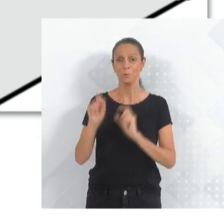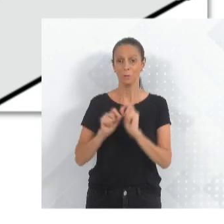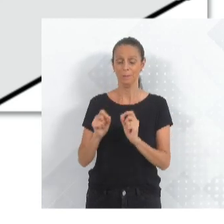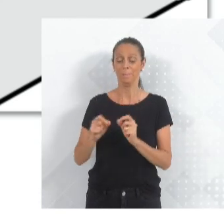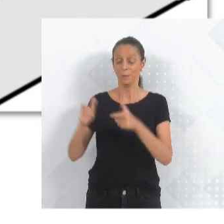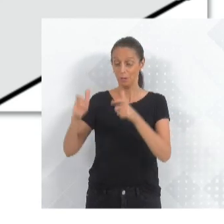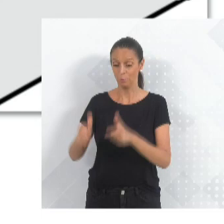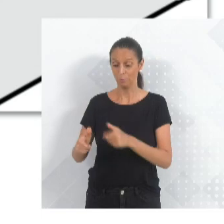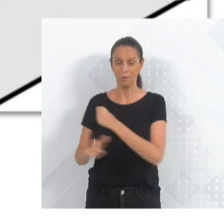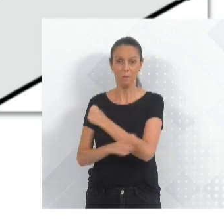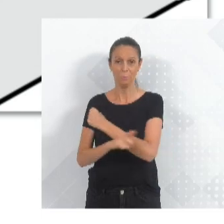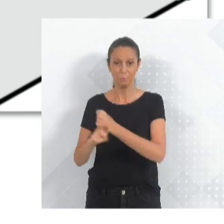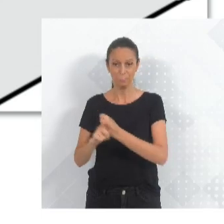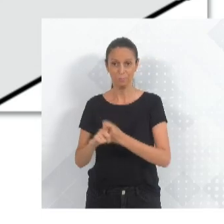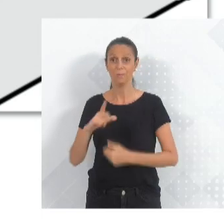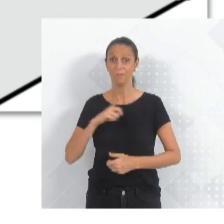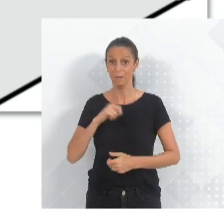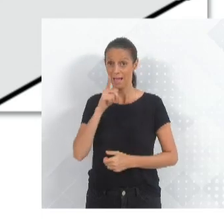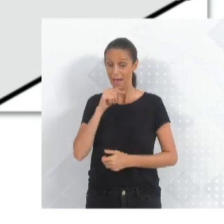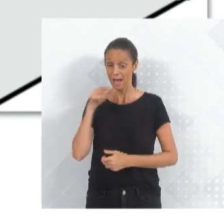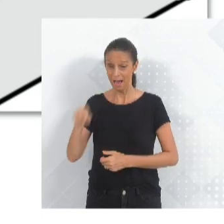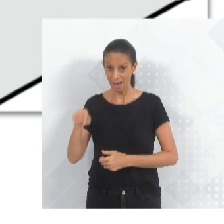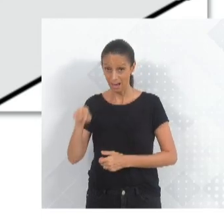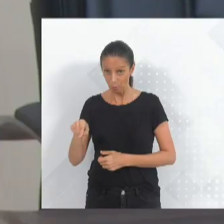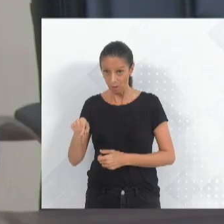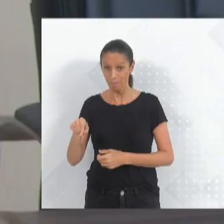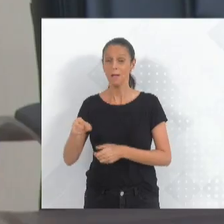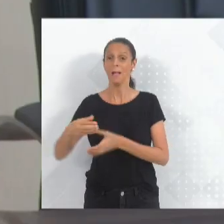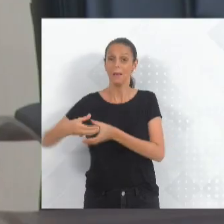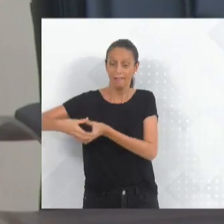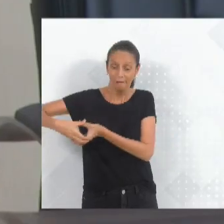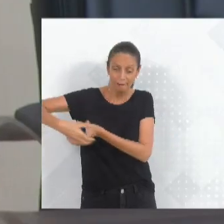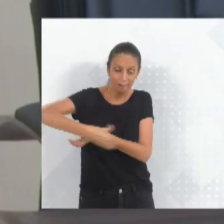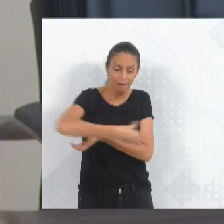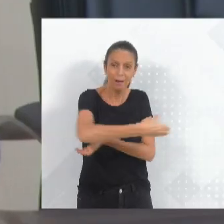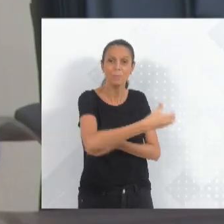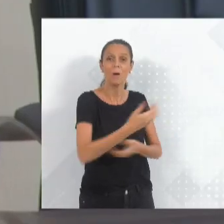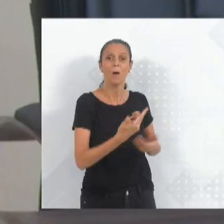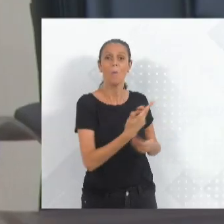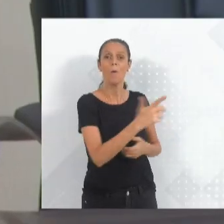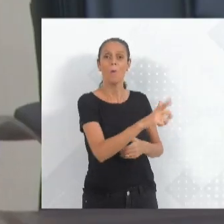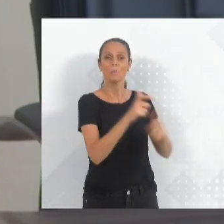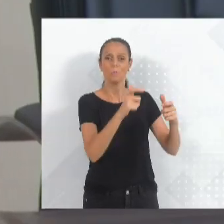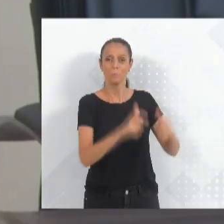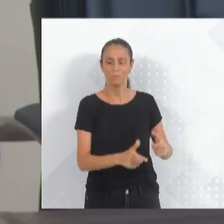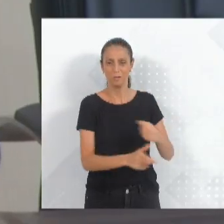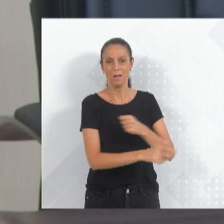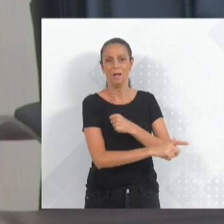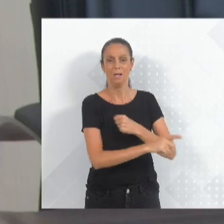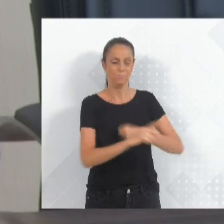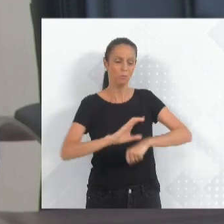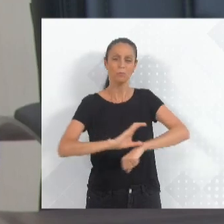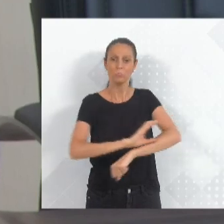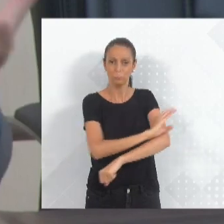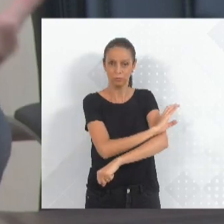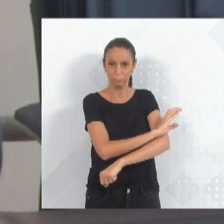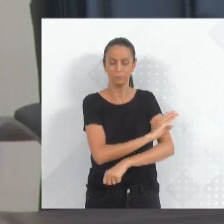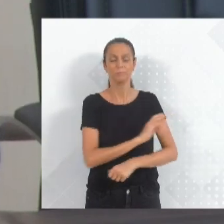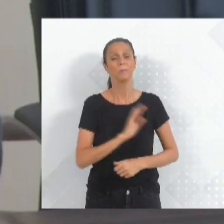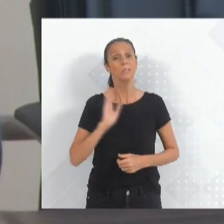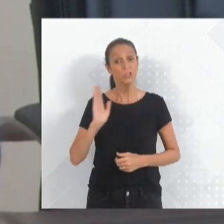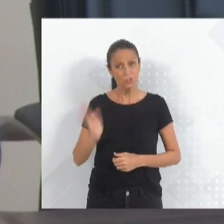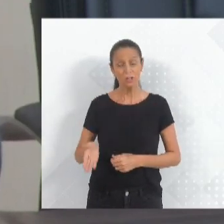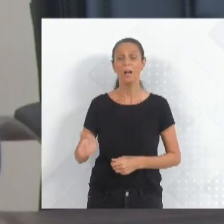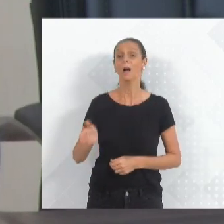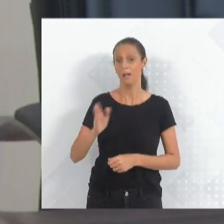para a região norte da cidade. Esse é um trabalho que já é feito com não tão habitualidade, por conta